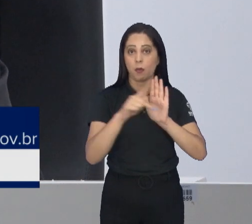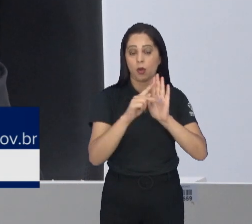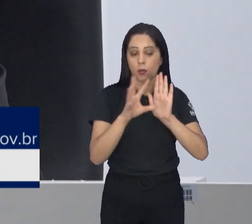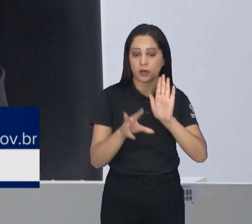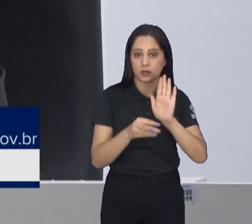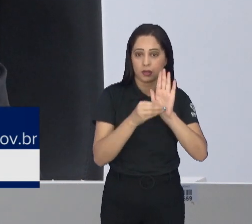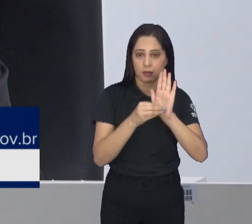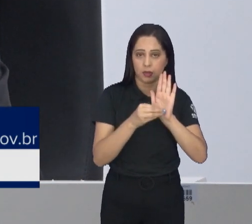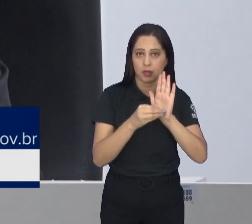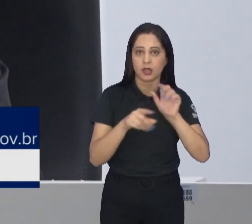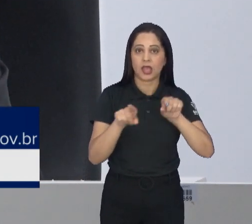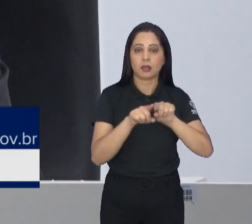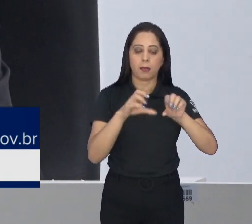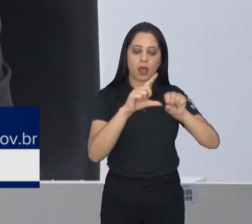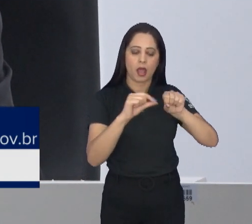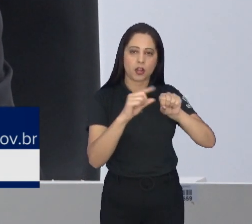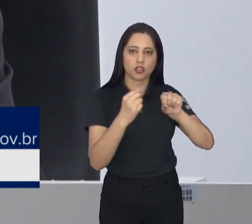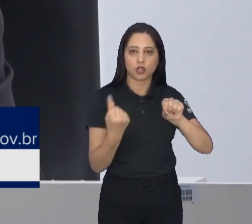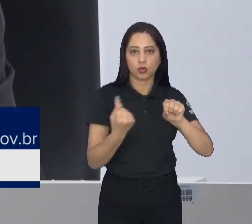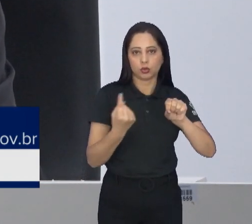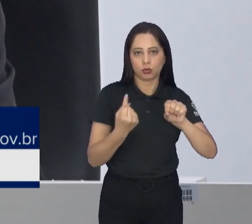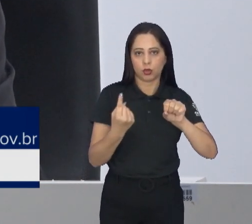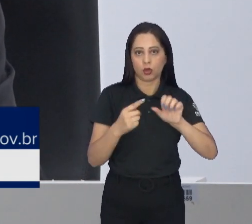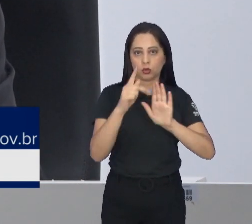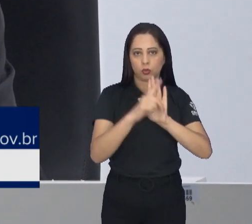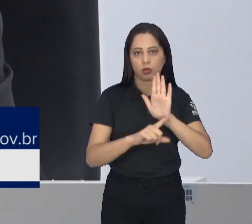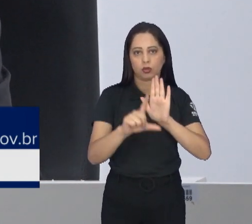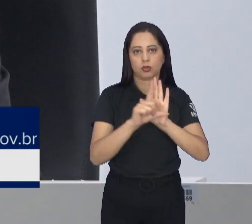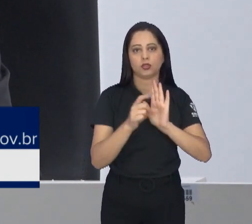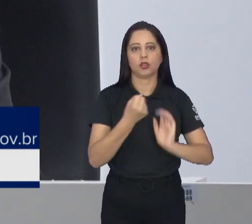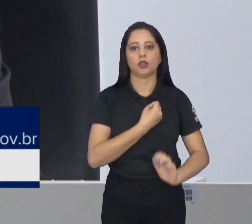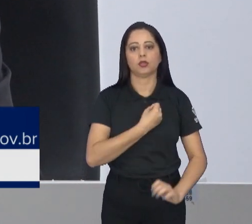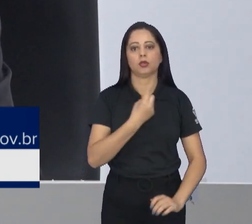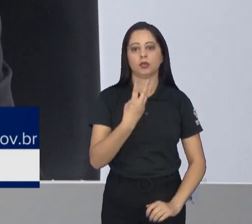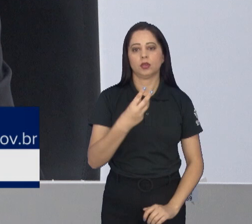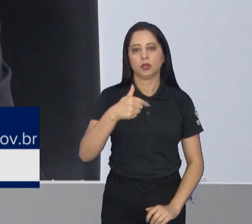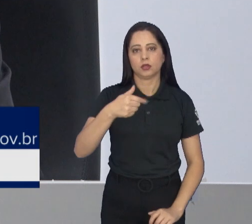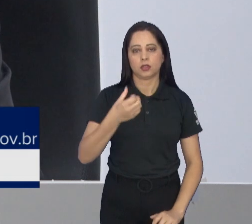e artigo 1º do projeto de lei número